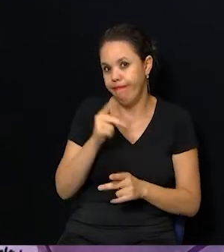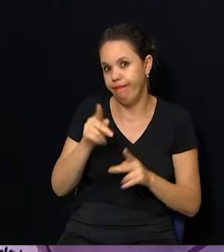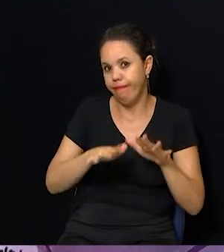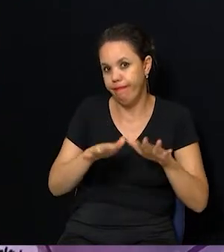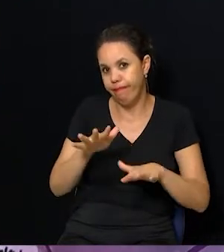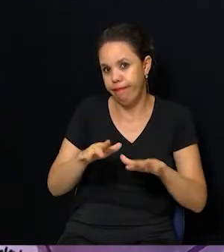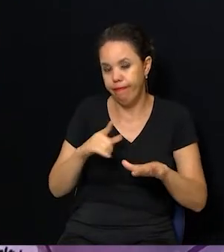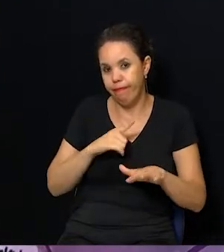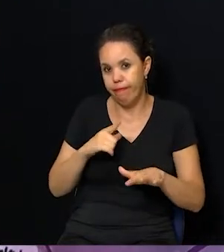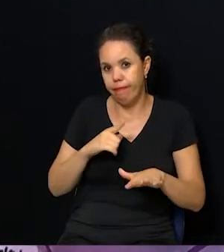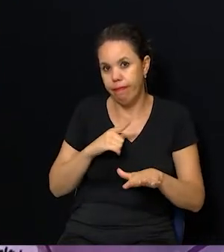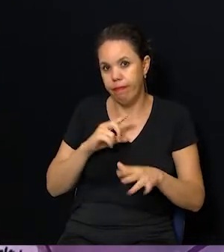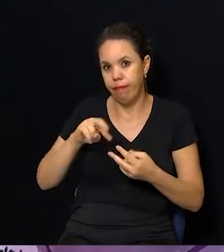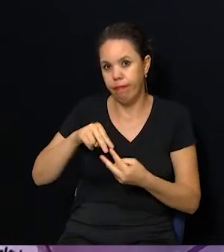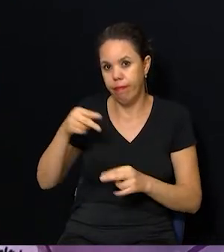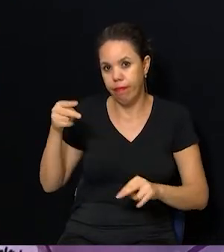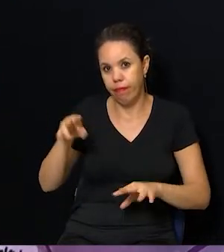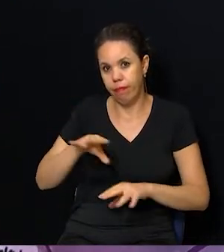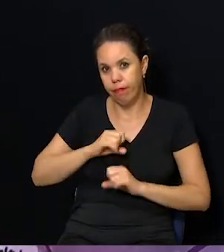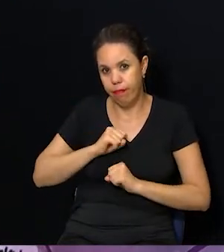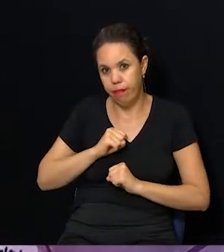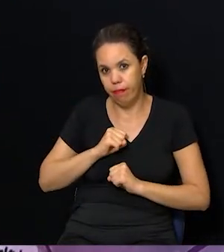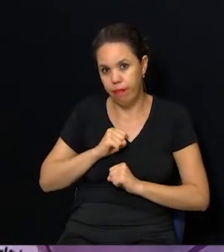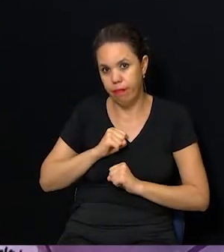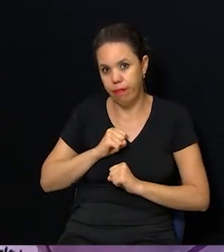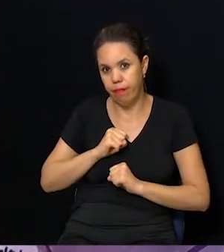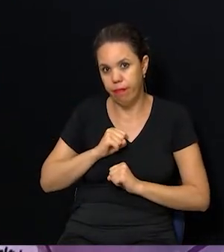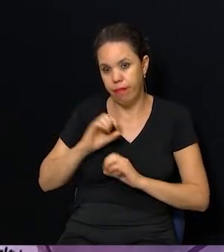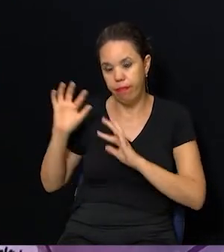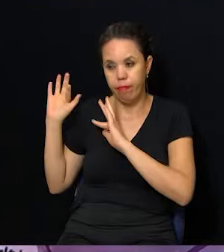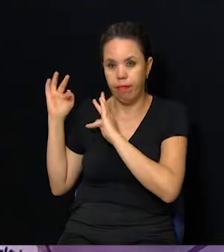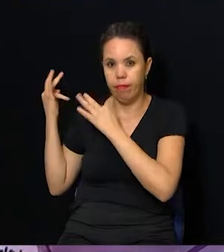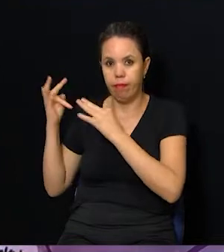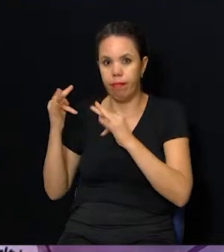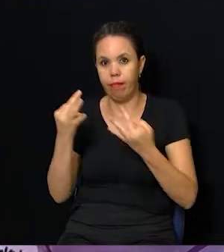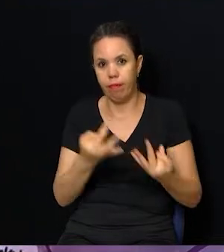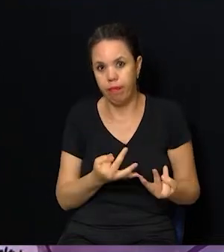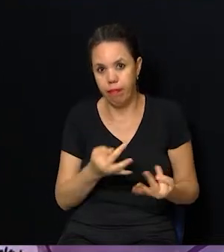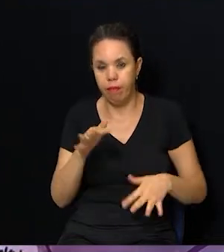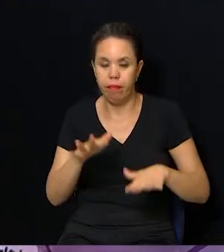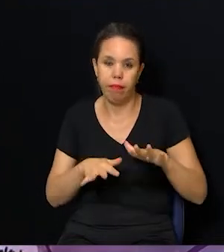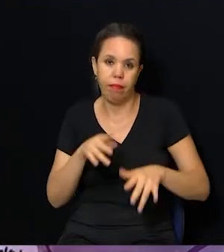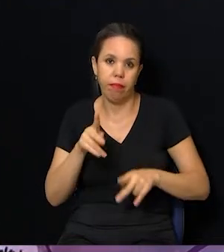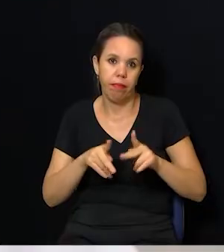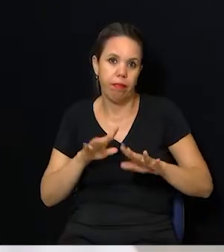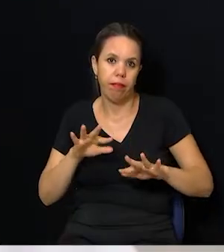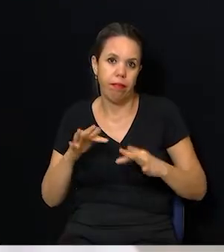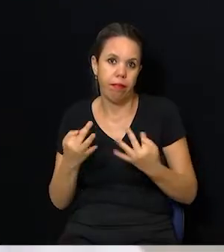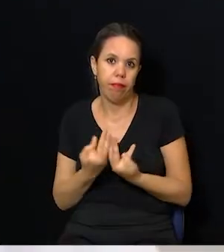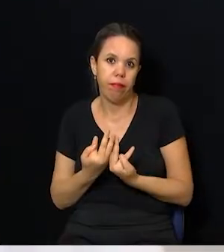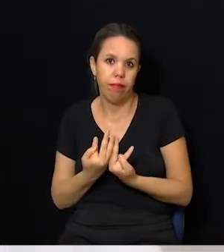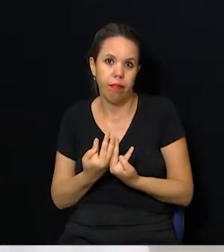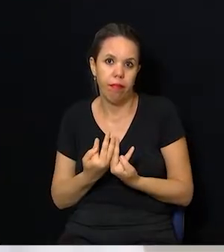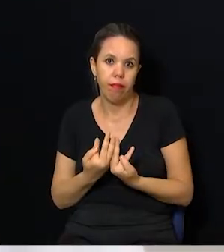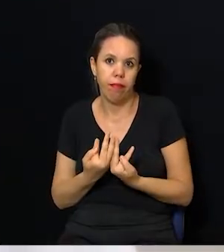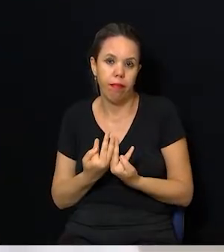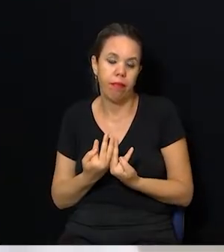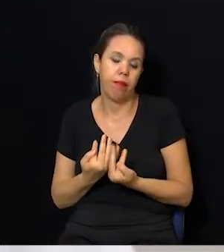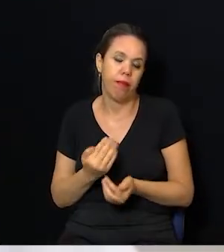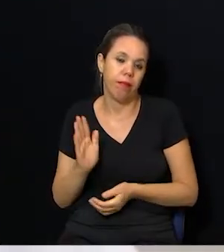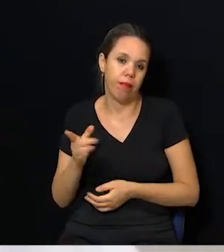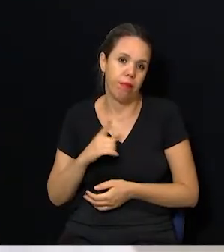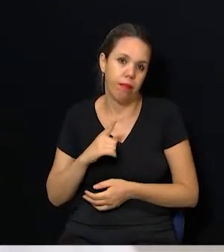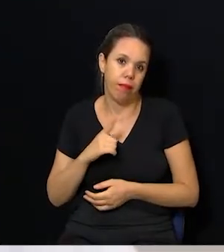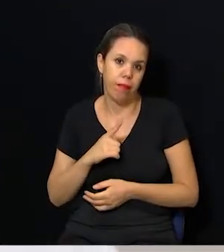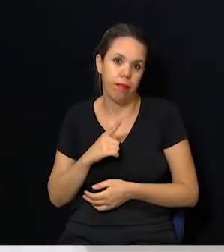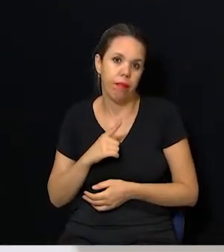vezes ele tem um fundo genético herdado, ou seja, é uma herança que a criança recebe, todas as células do corpo da criança já